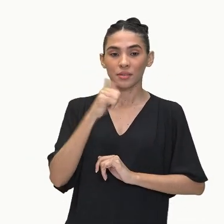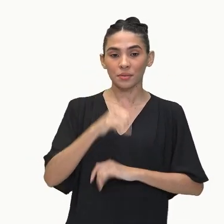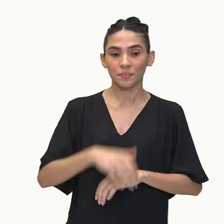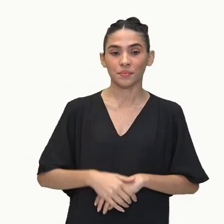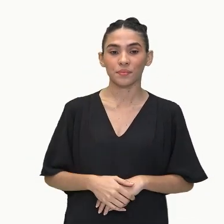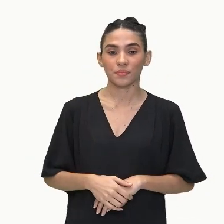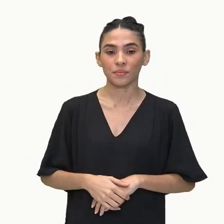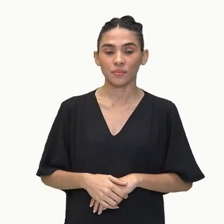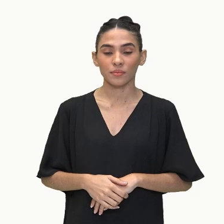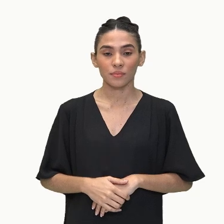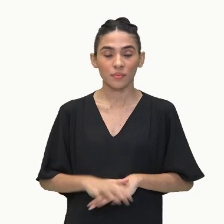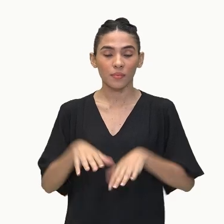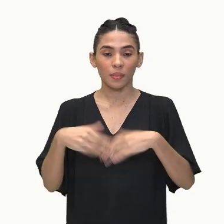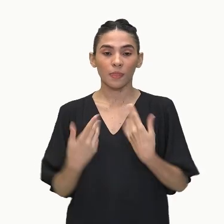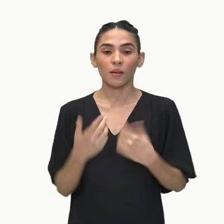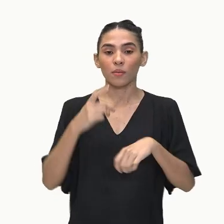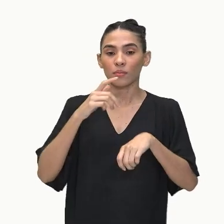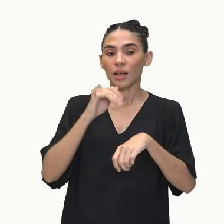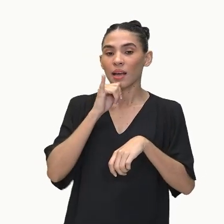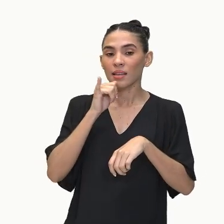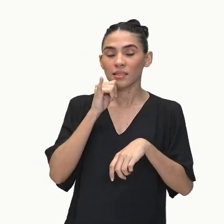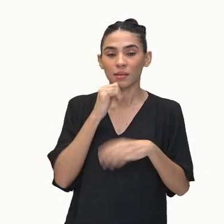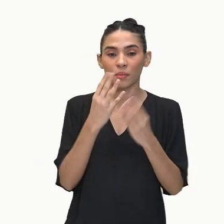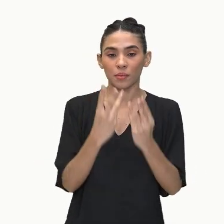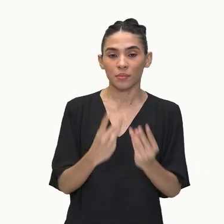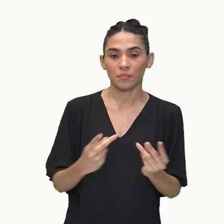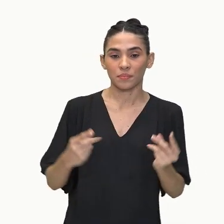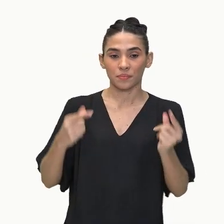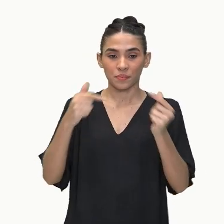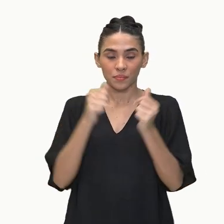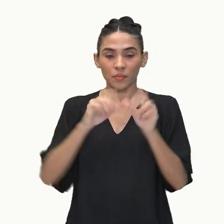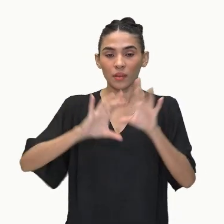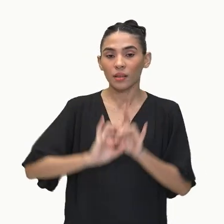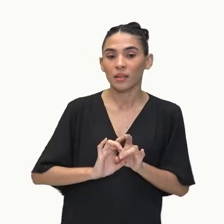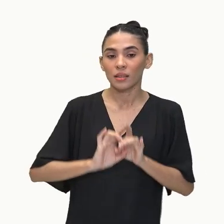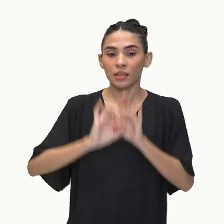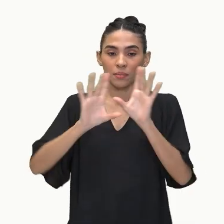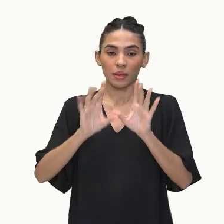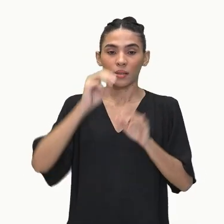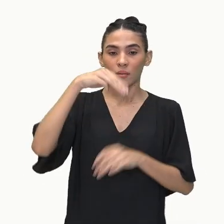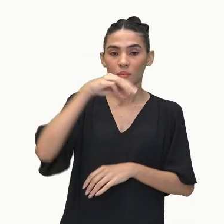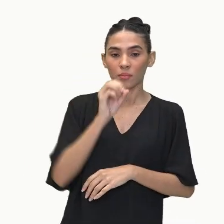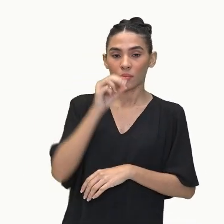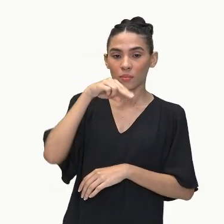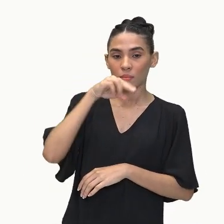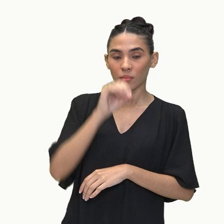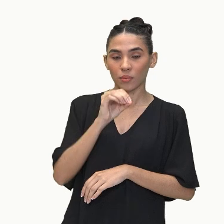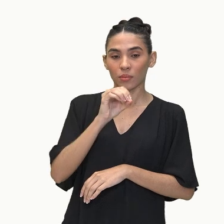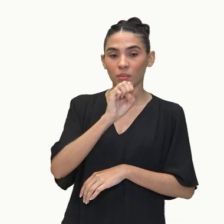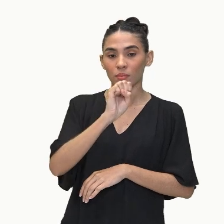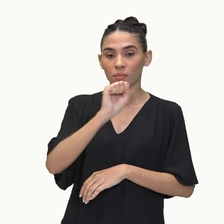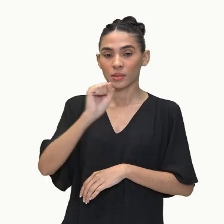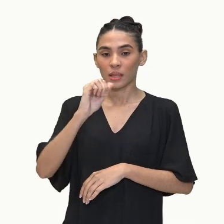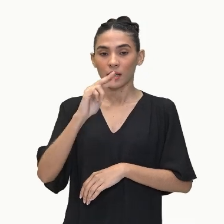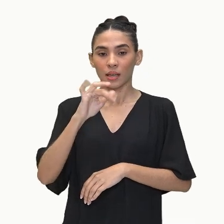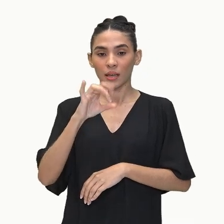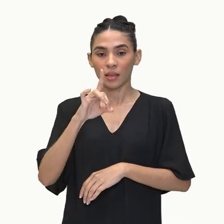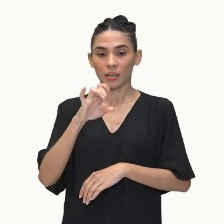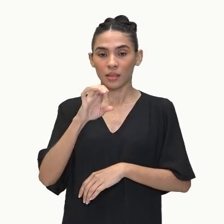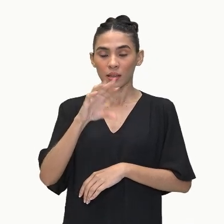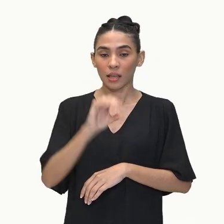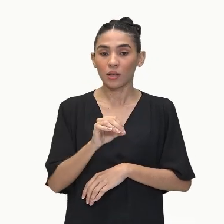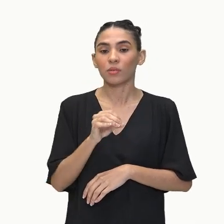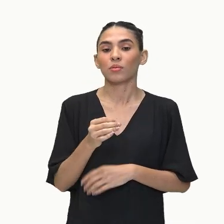energia. Então, quando eles são decompostos, eles são liberados monossacarídeos que, pela ação